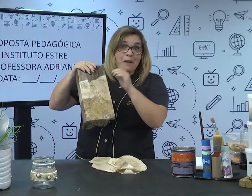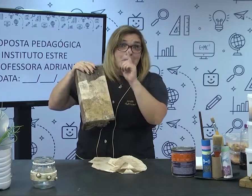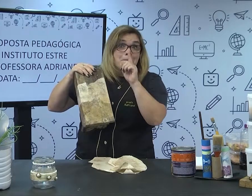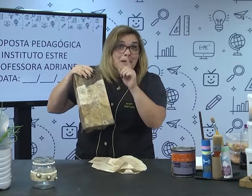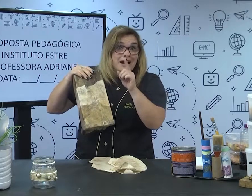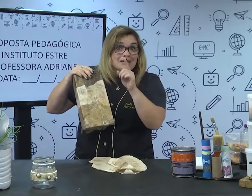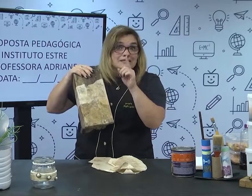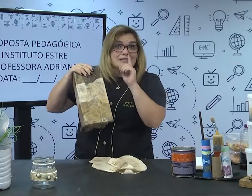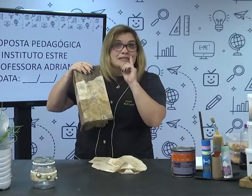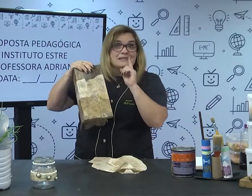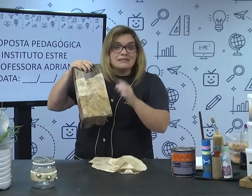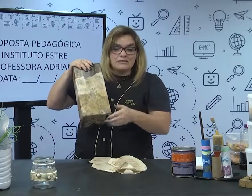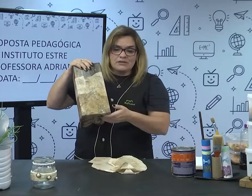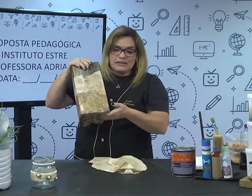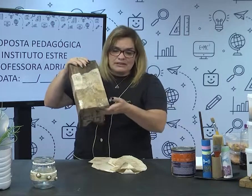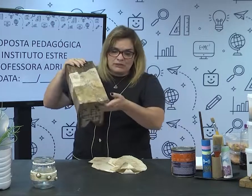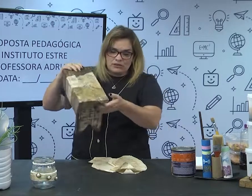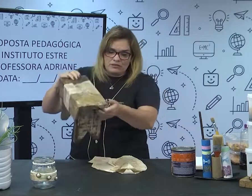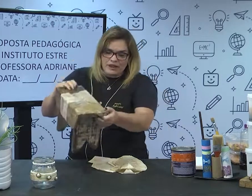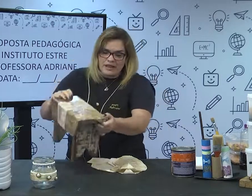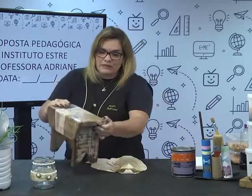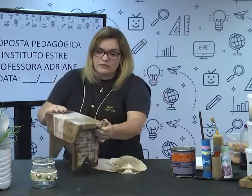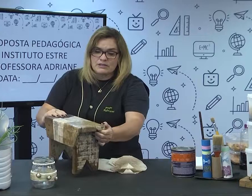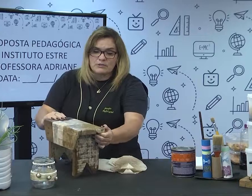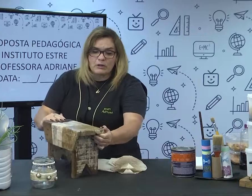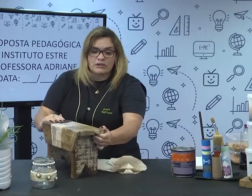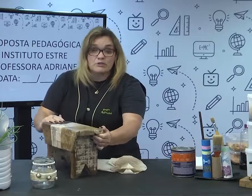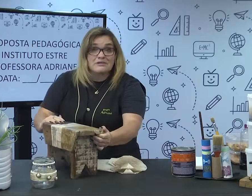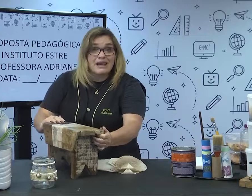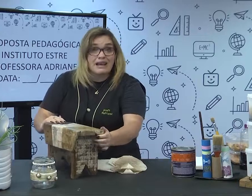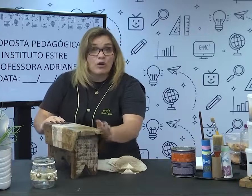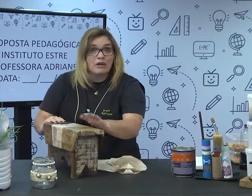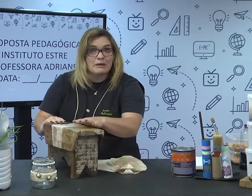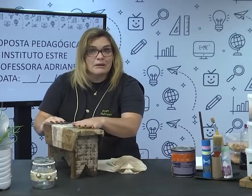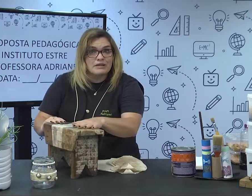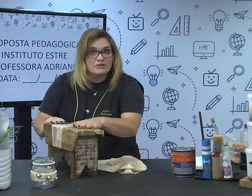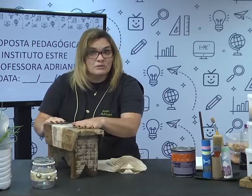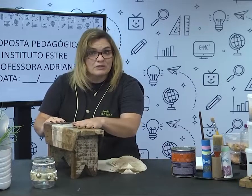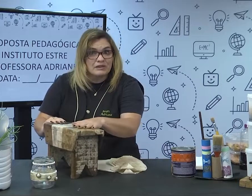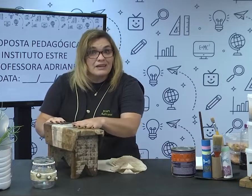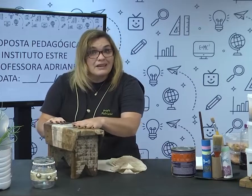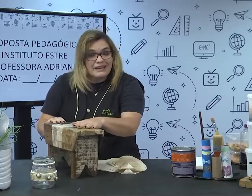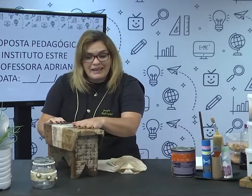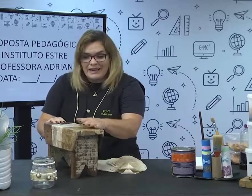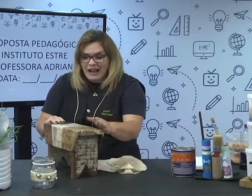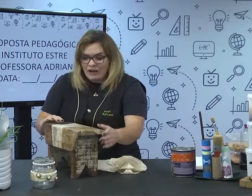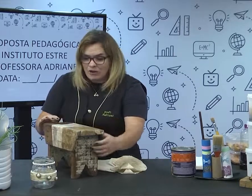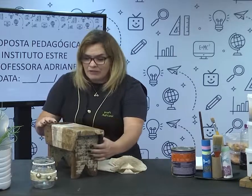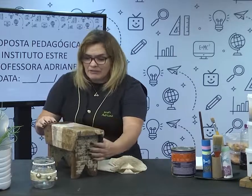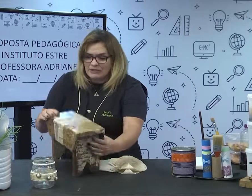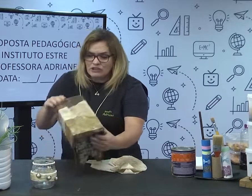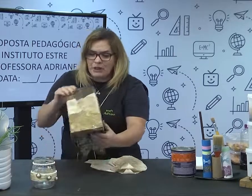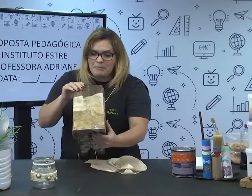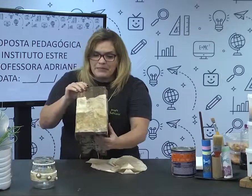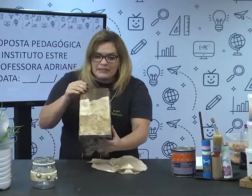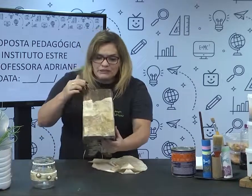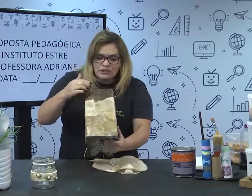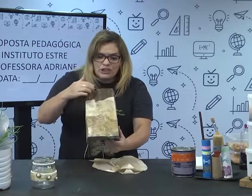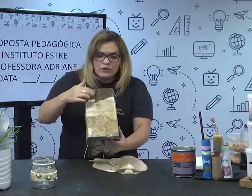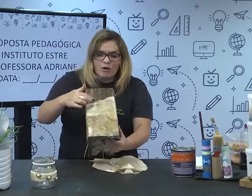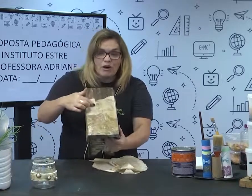papel. Mas, se vocês não tiverem, vocês podem usar a cola mesmo. E a cola vai